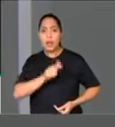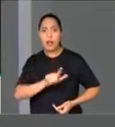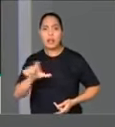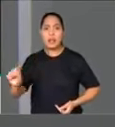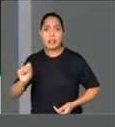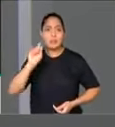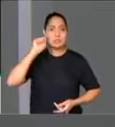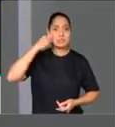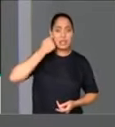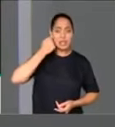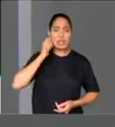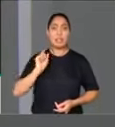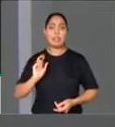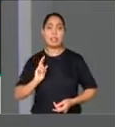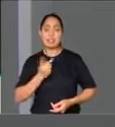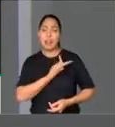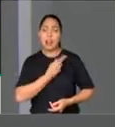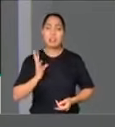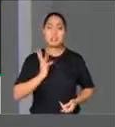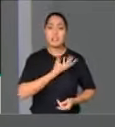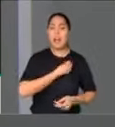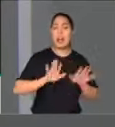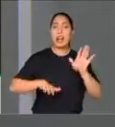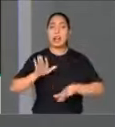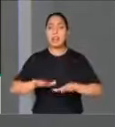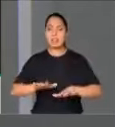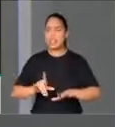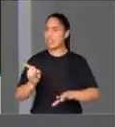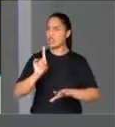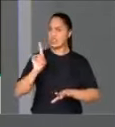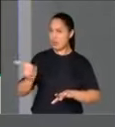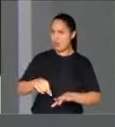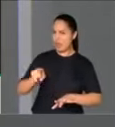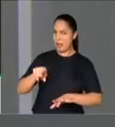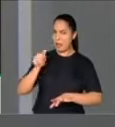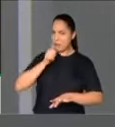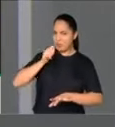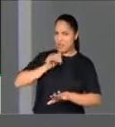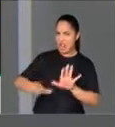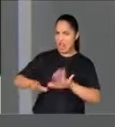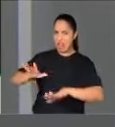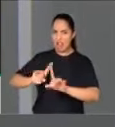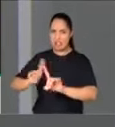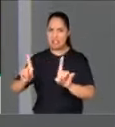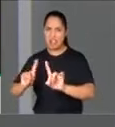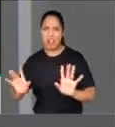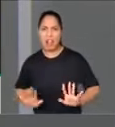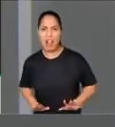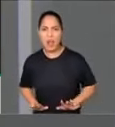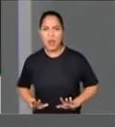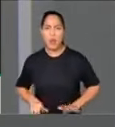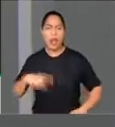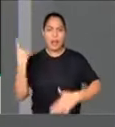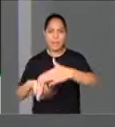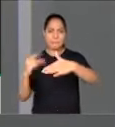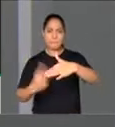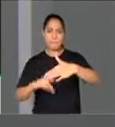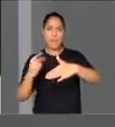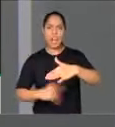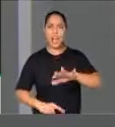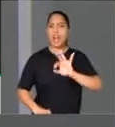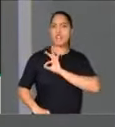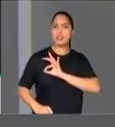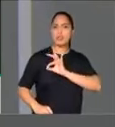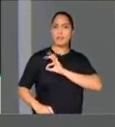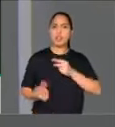negras, trans, são lidas como não mulheres e sofrem violência por um Estado da parte policial que comete espancamento,